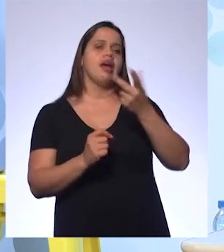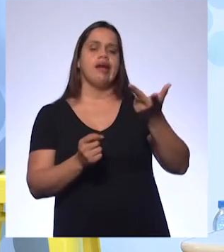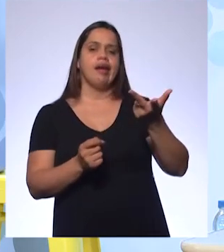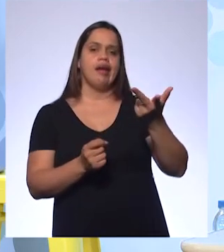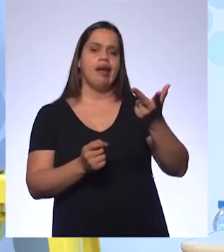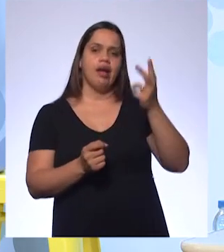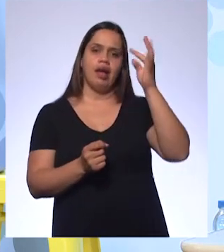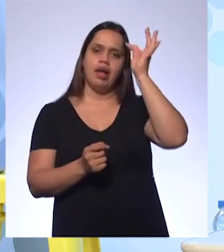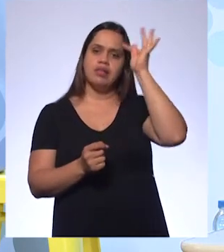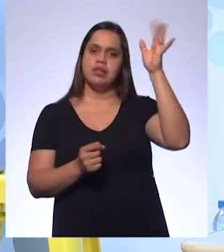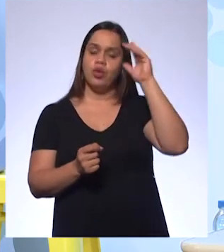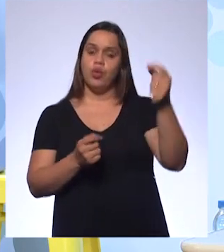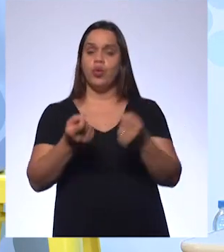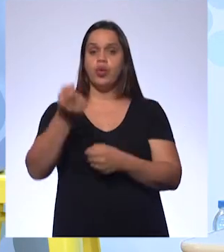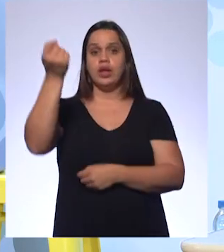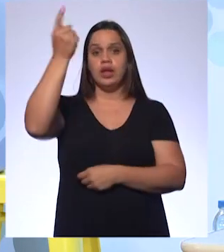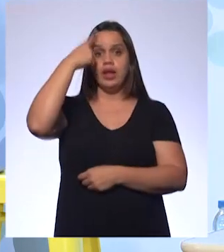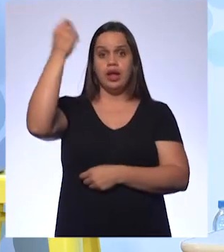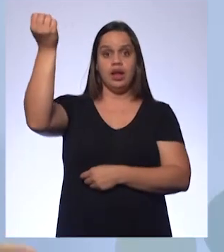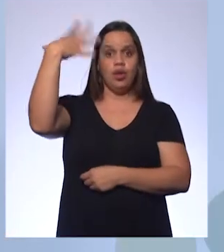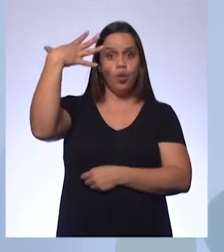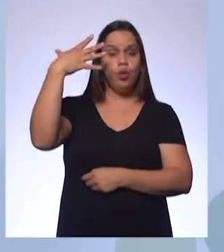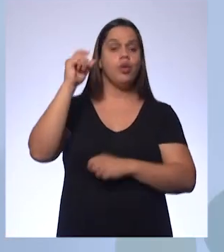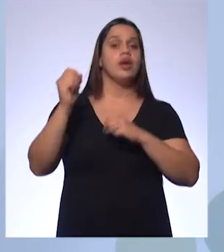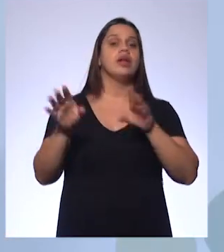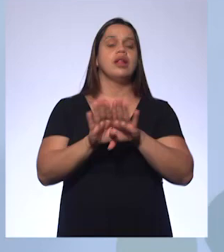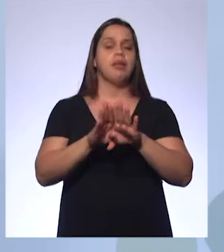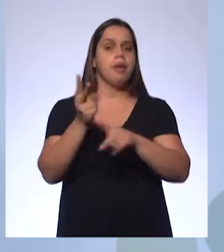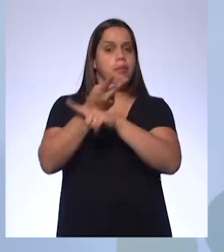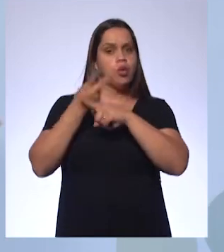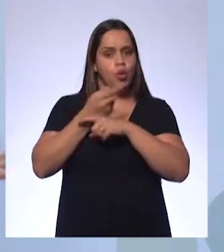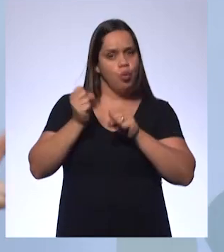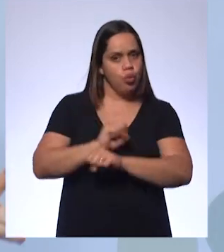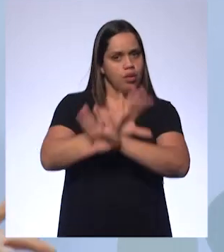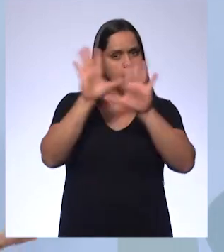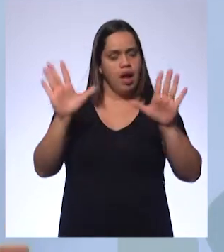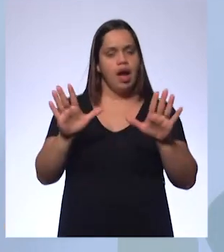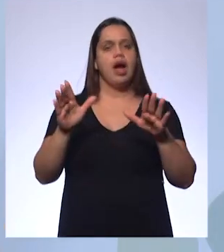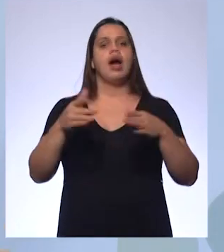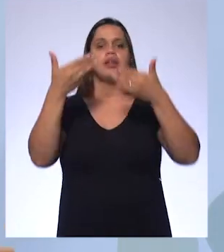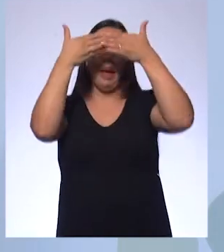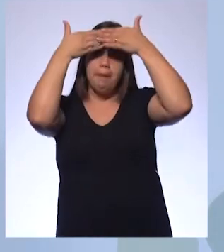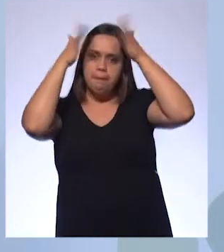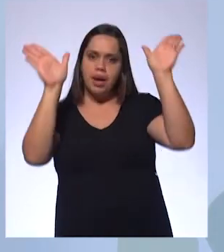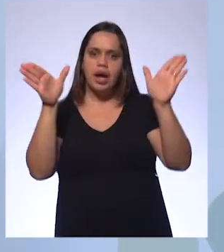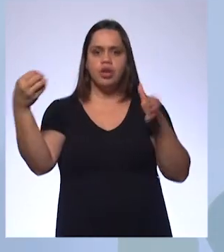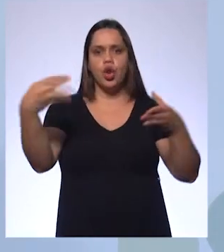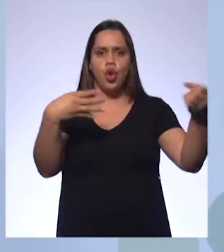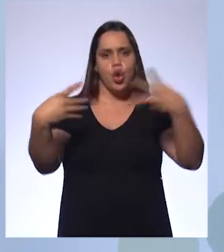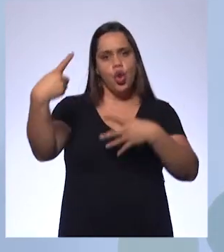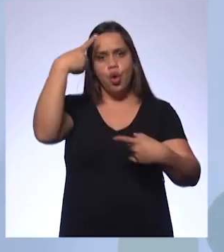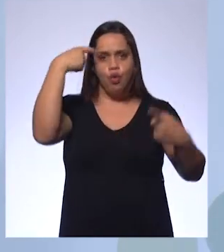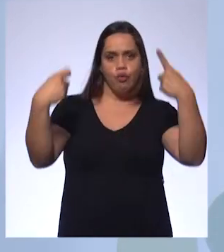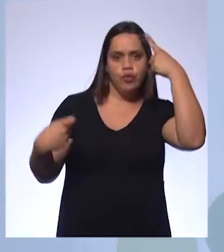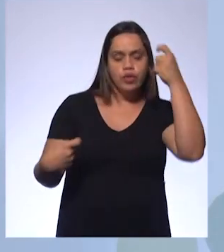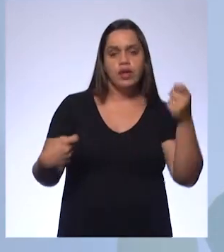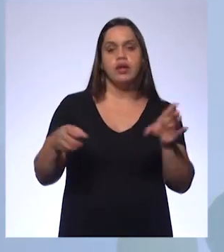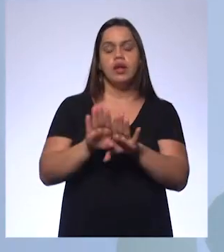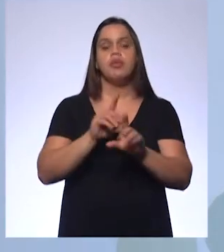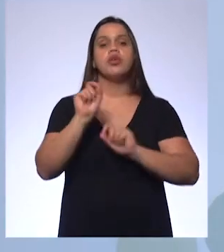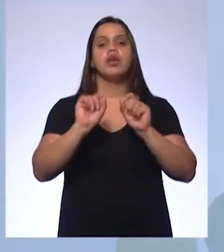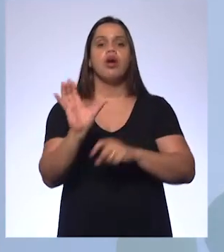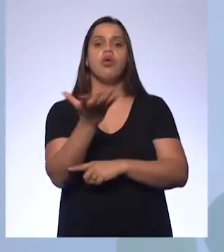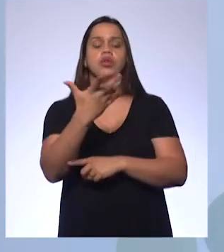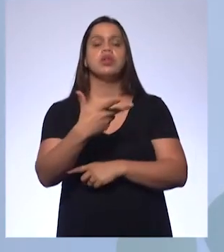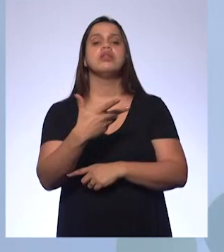pensadores iluministas, é um rei que se esclarece, é um rei que está aberto a novas ideias, e foi isso que esses